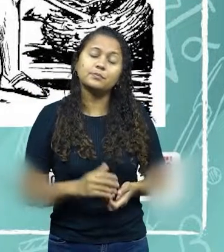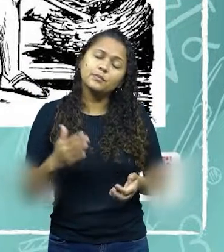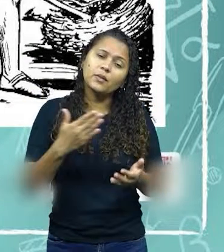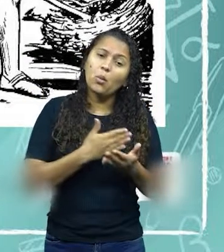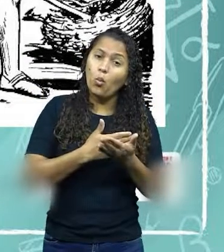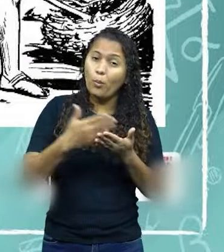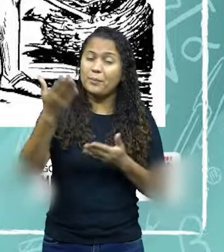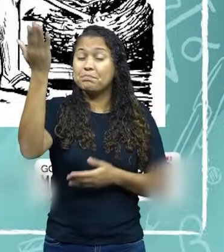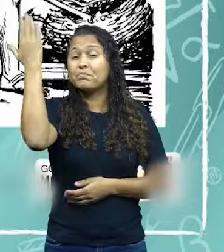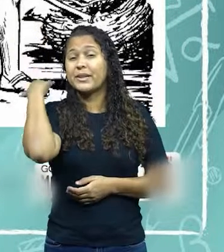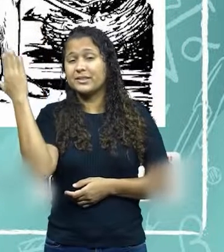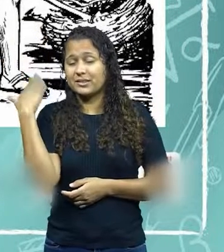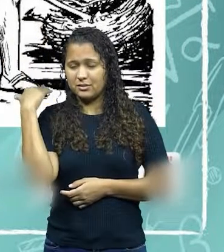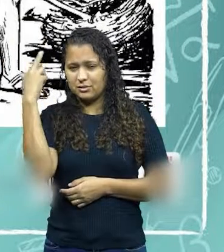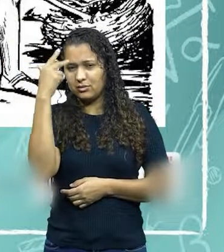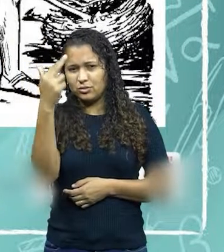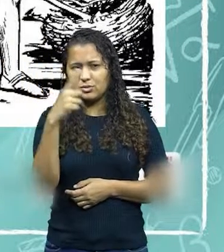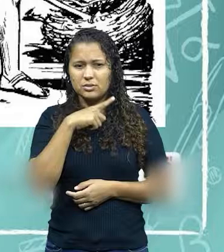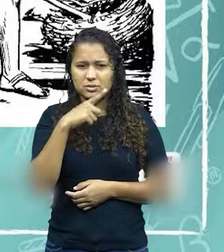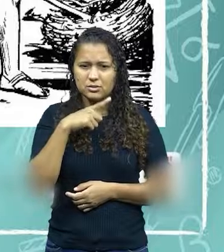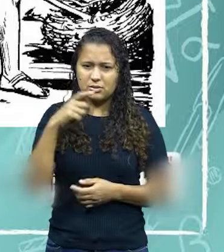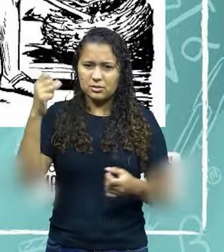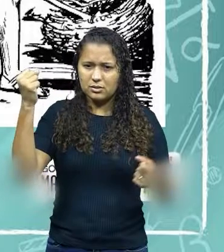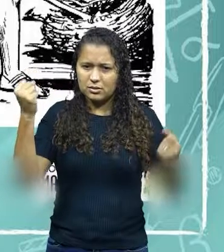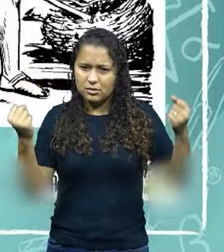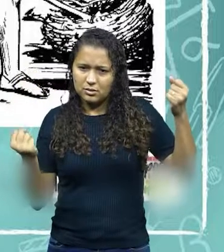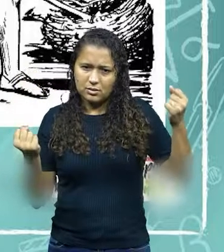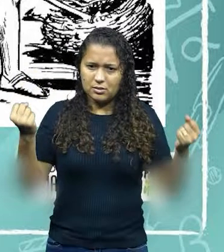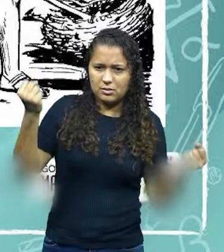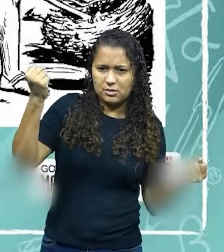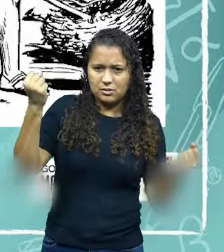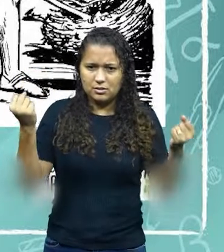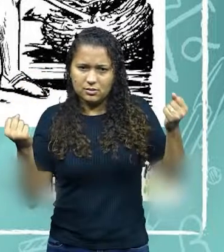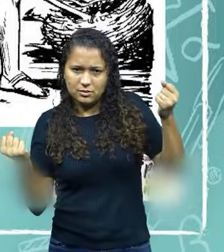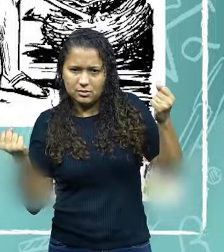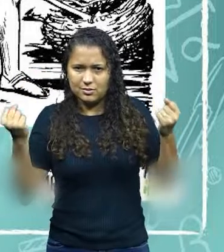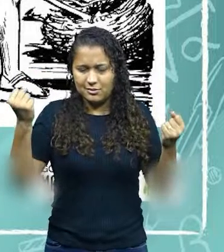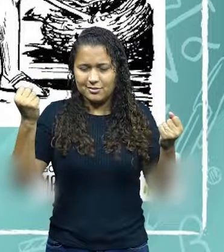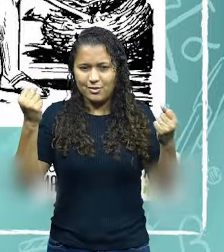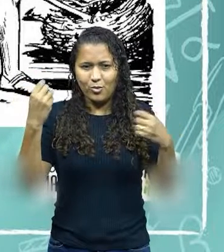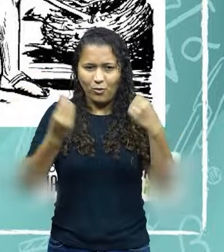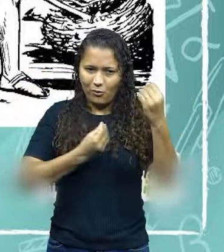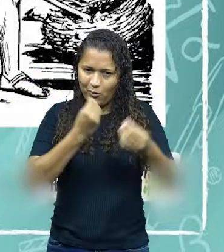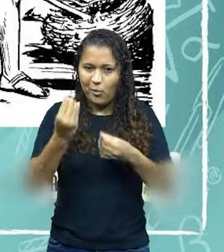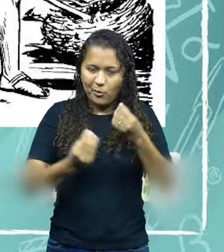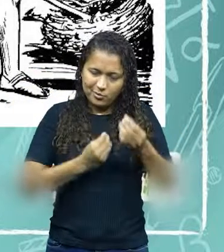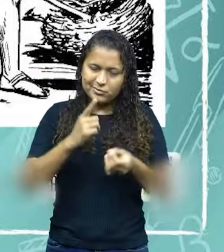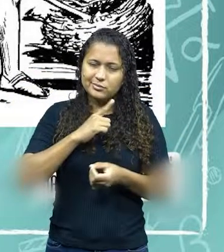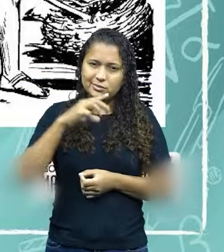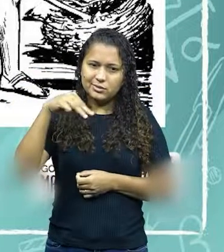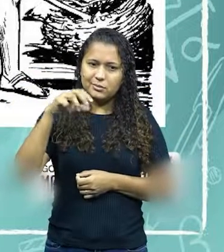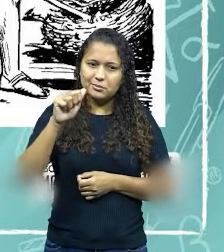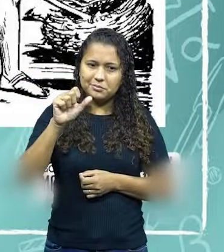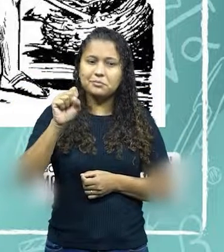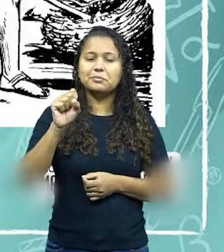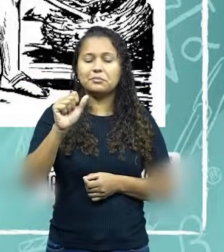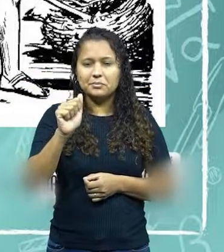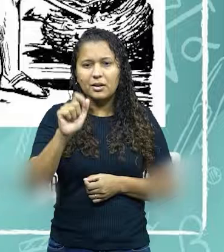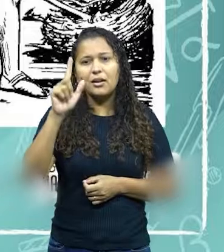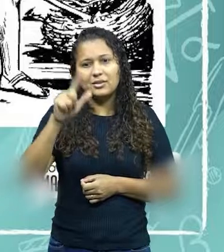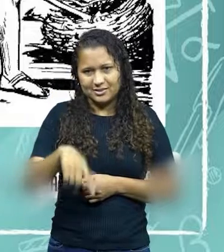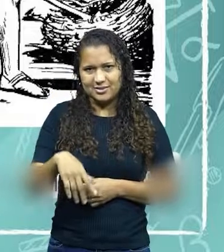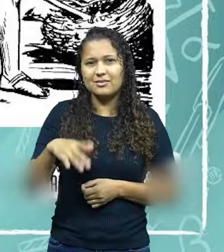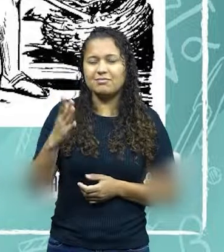Inicialmente, o homem ele comparava a massa de dois corpos, equilibrando ele em cada mão, né? Como eu falei, ele utilizava de forma